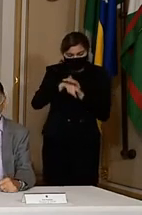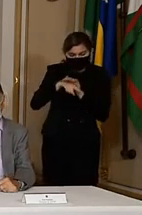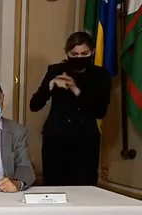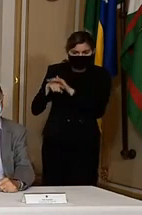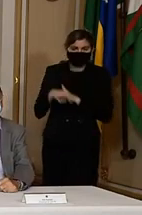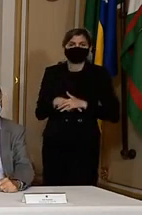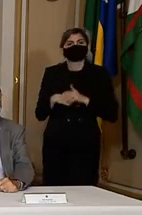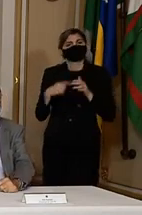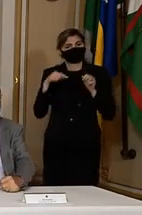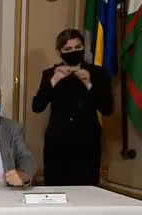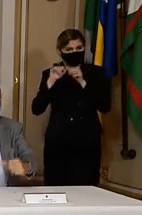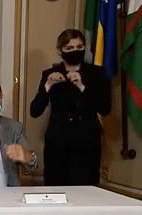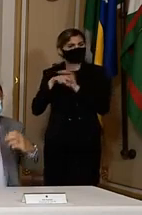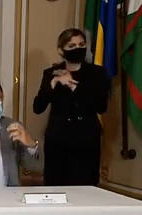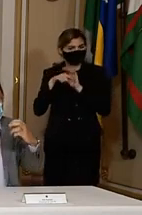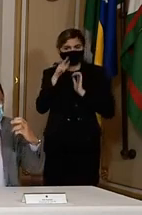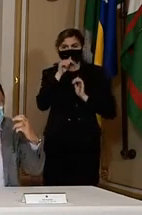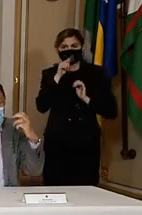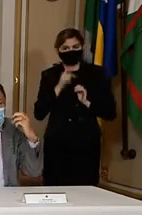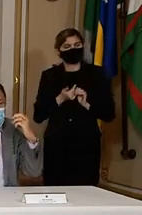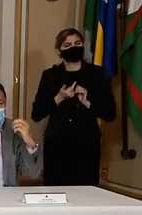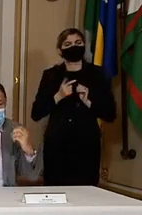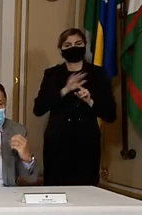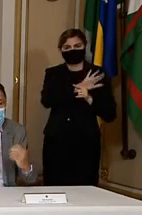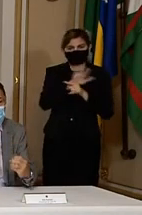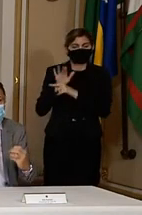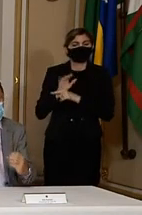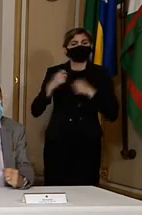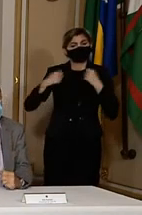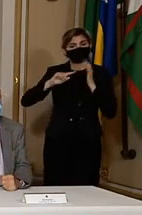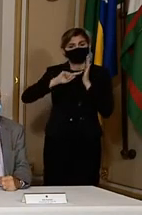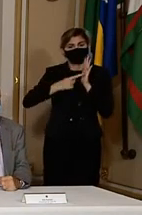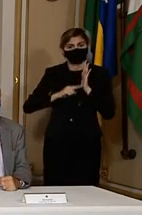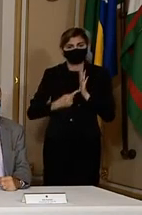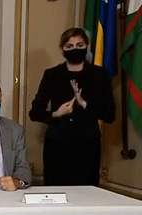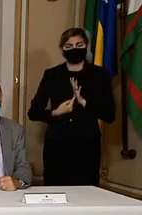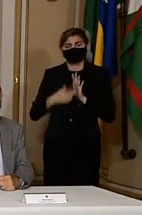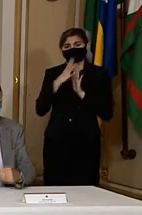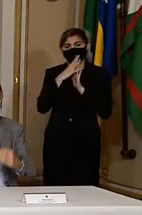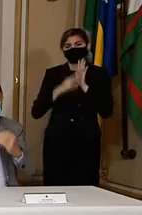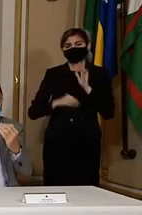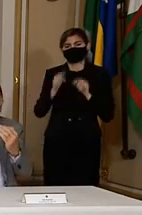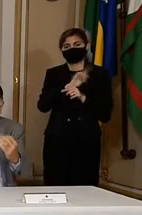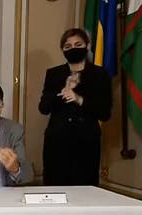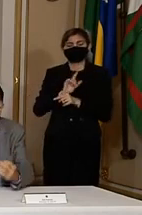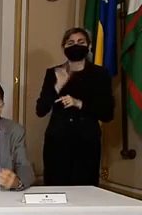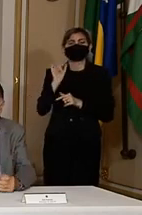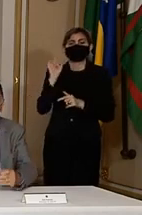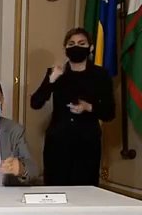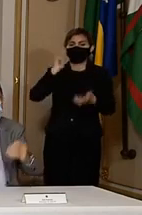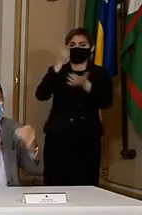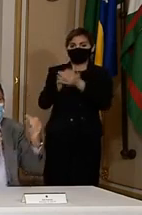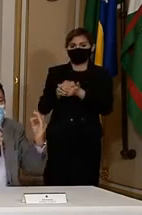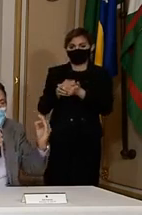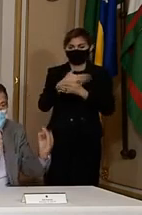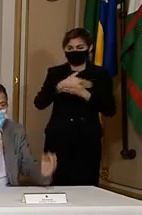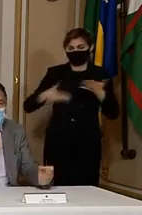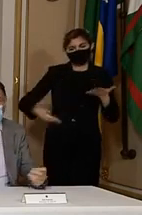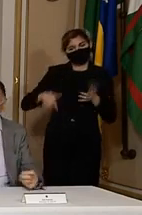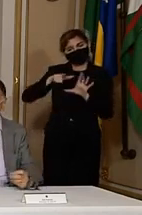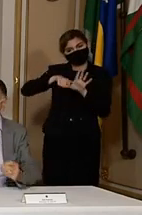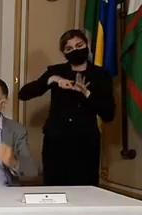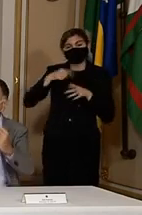ajudar as comunidades rurais é preciso ter critério no modelo de gestão quem vai pagar a conta